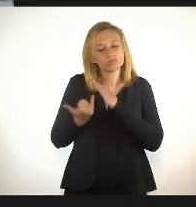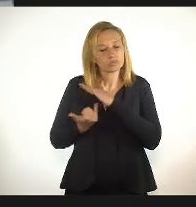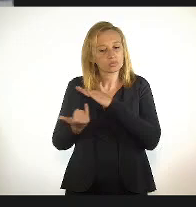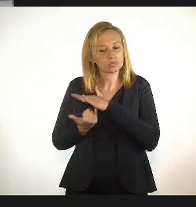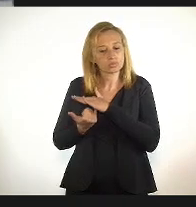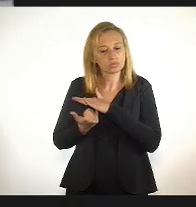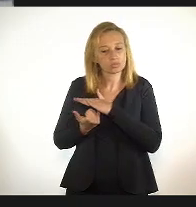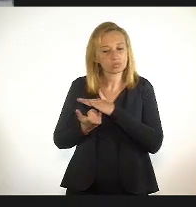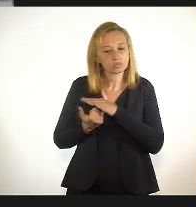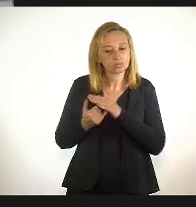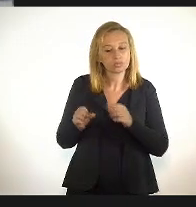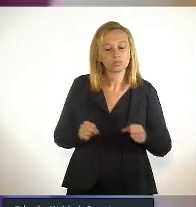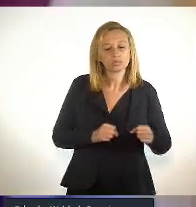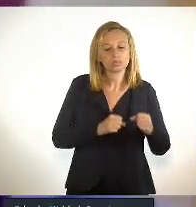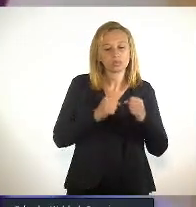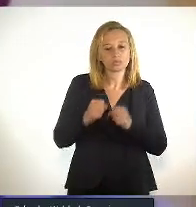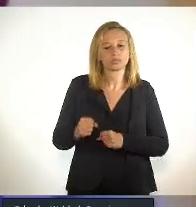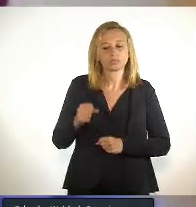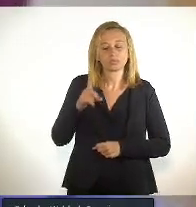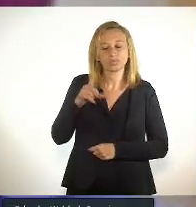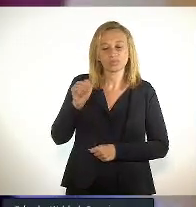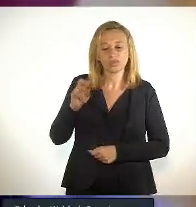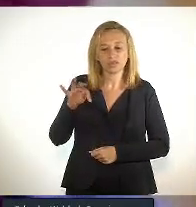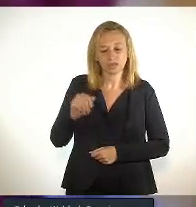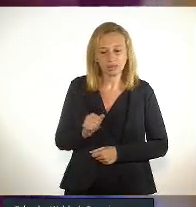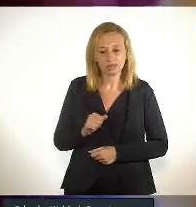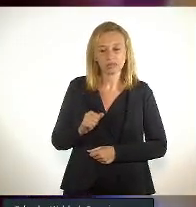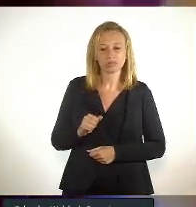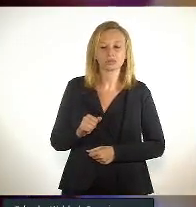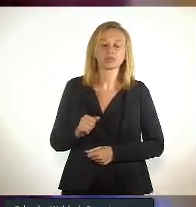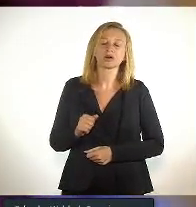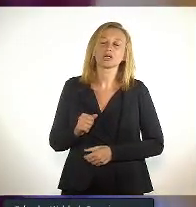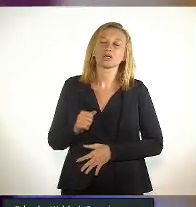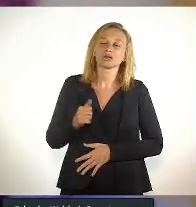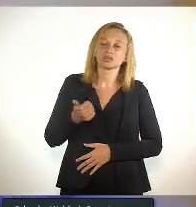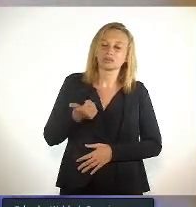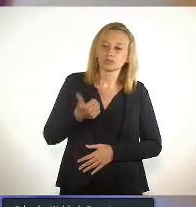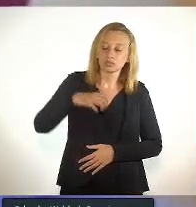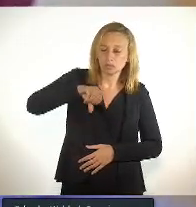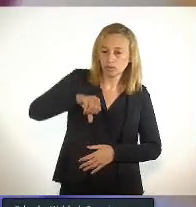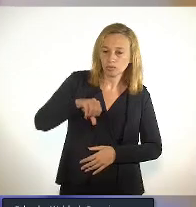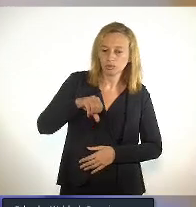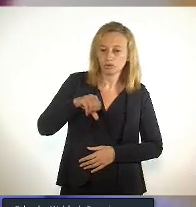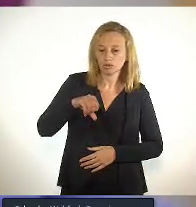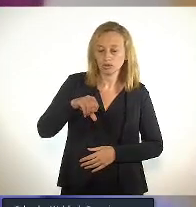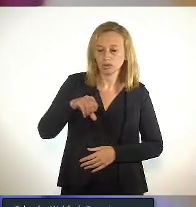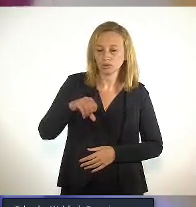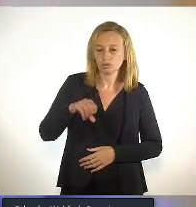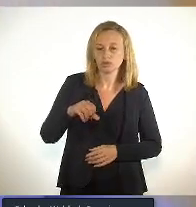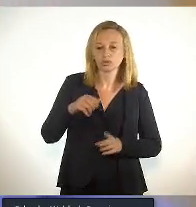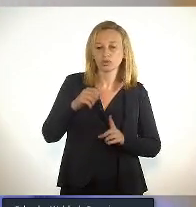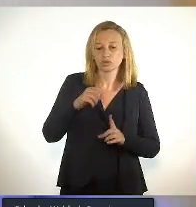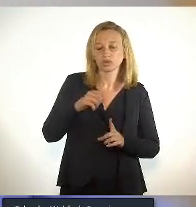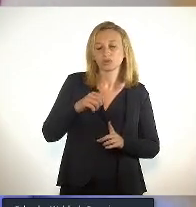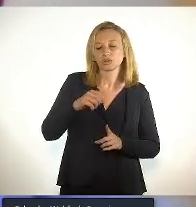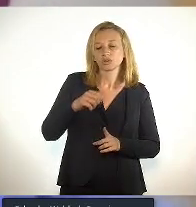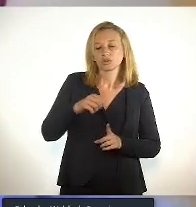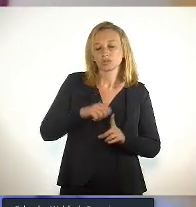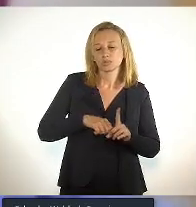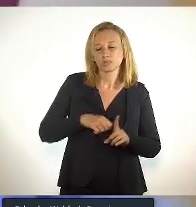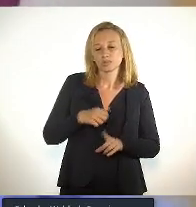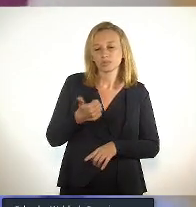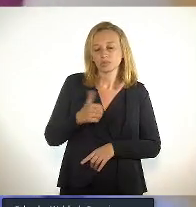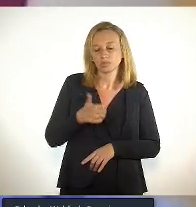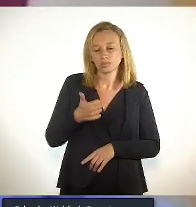Instituto Poder Data, realizado entre 9 e 11 de novembro de 2020. Foram 2.500 entrevistas